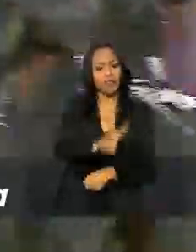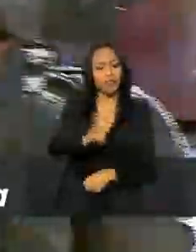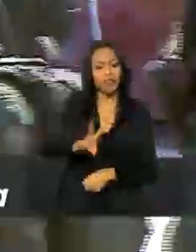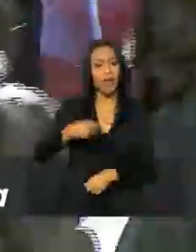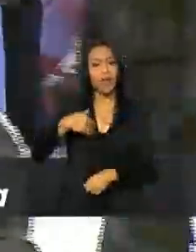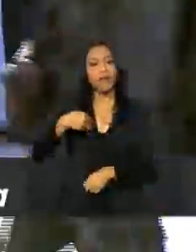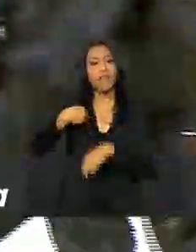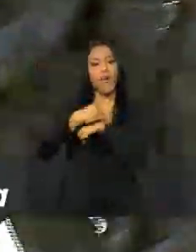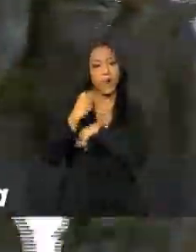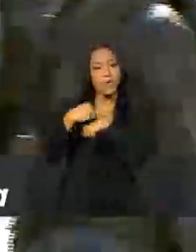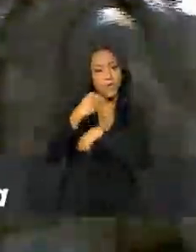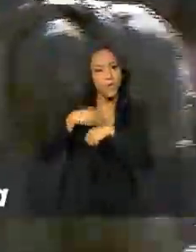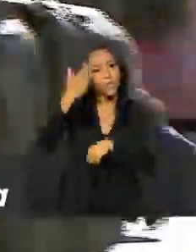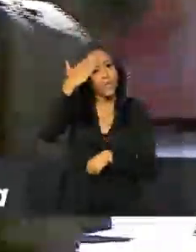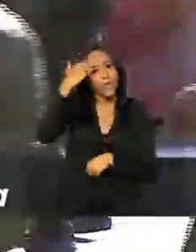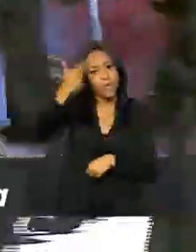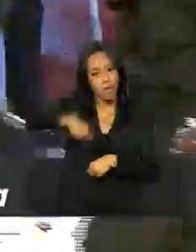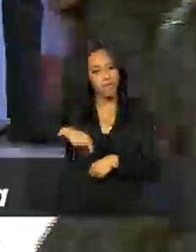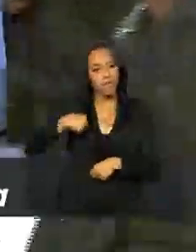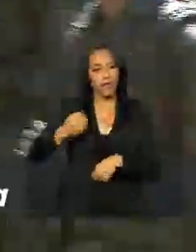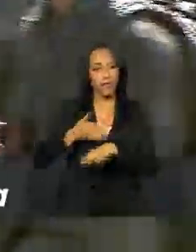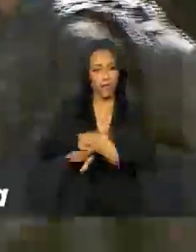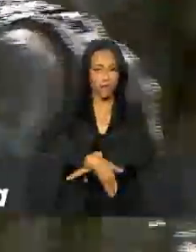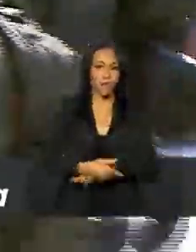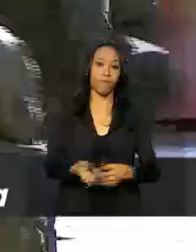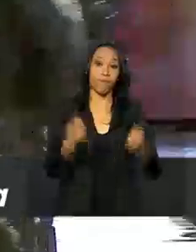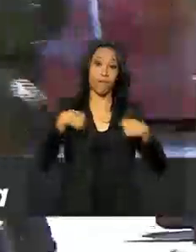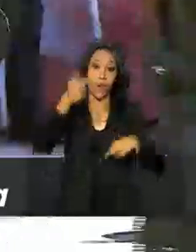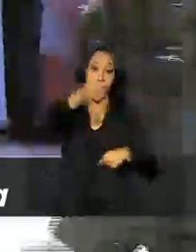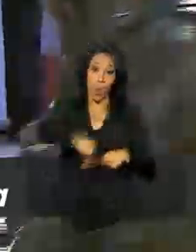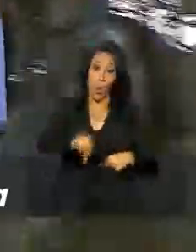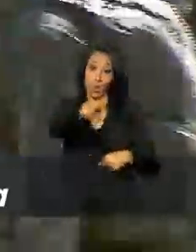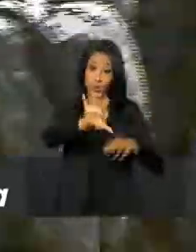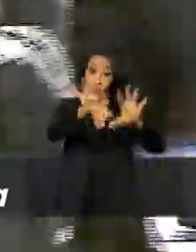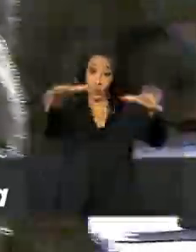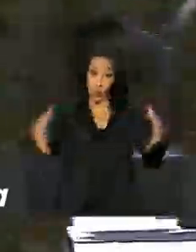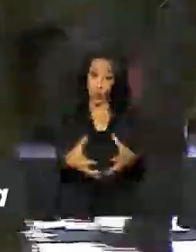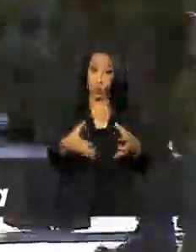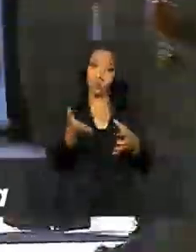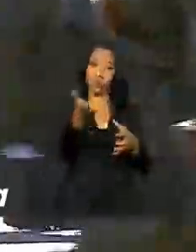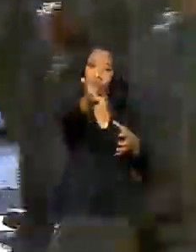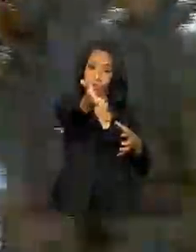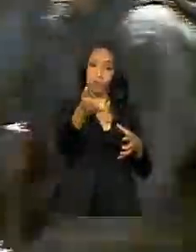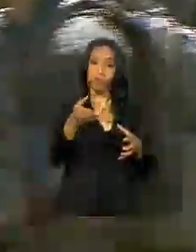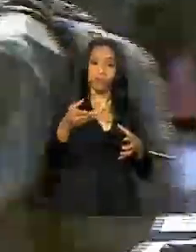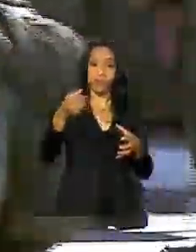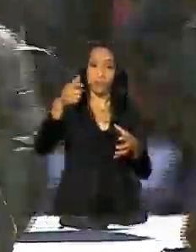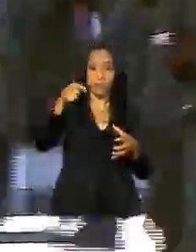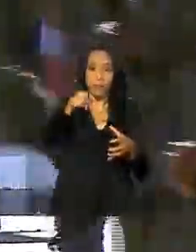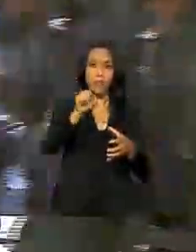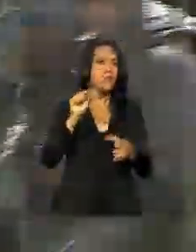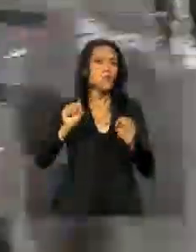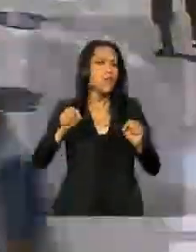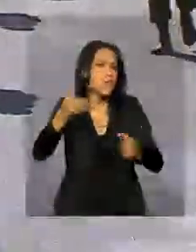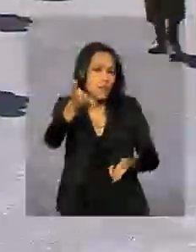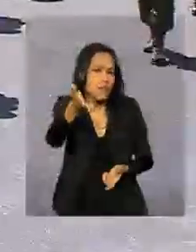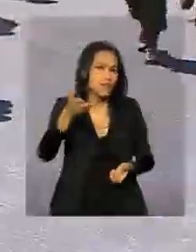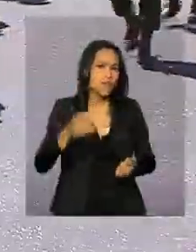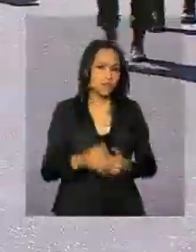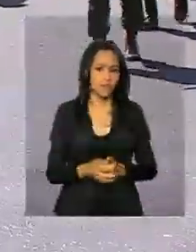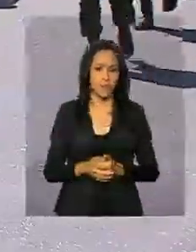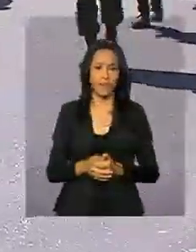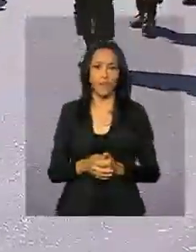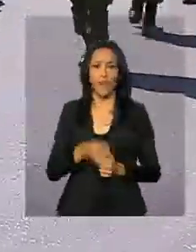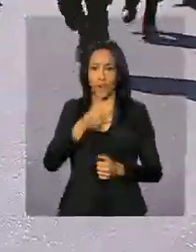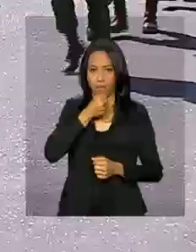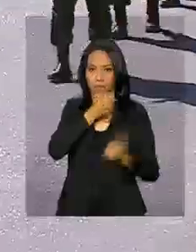Comandante Anderson, nós vimos ali a Companhia de Fuzileiros Navais, foi isso? Agora já é um outro grupo. Isso, agora estamos vendo